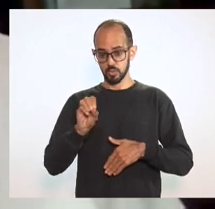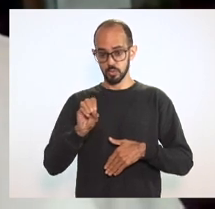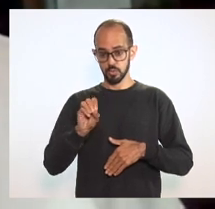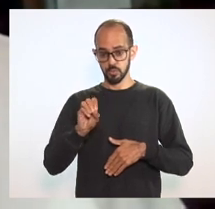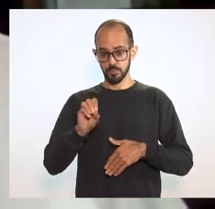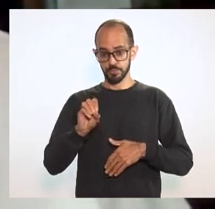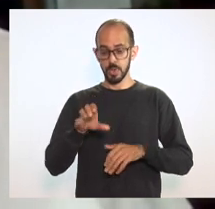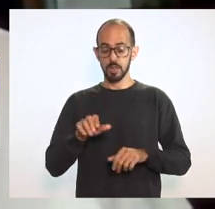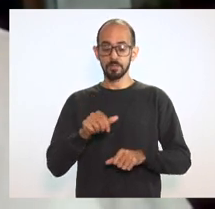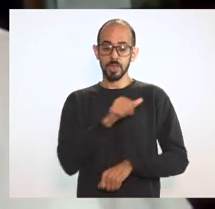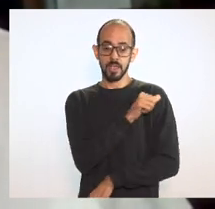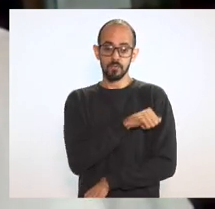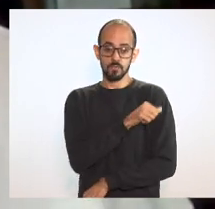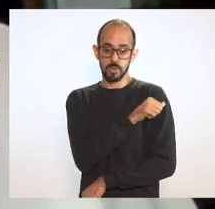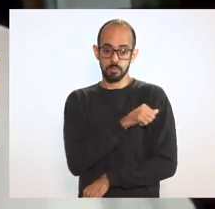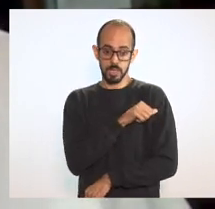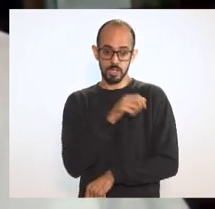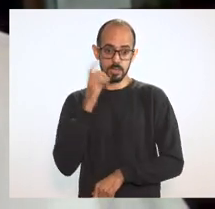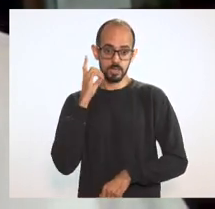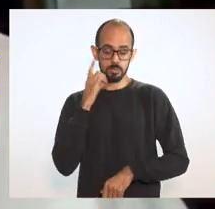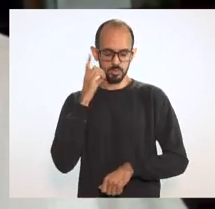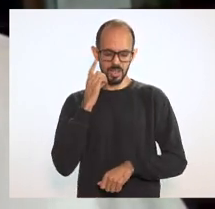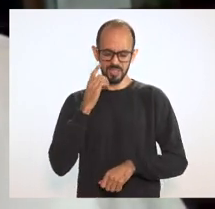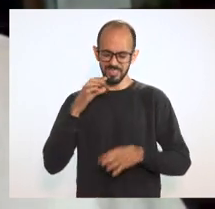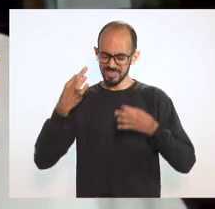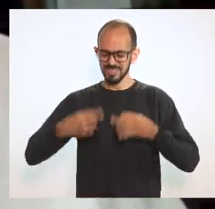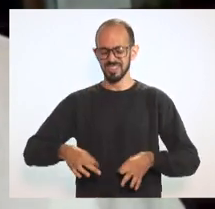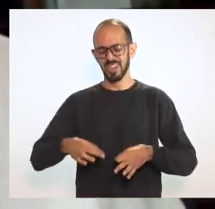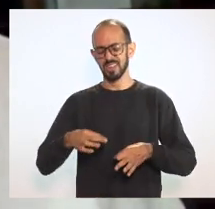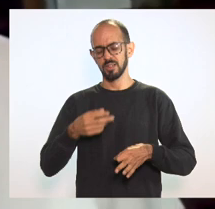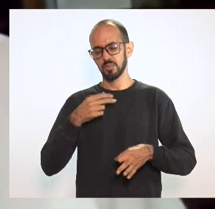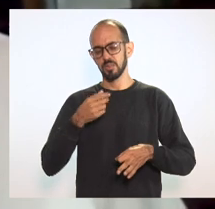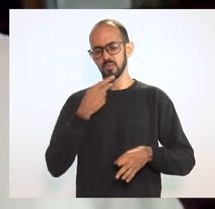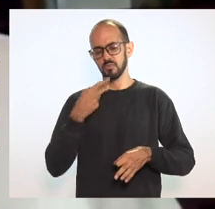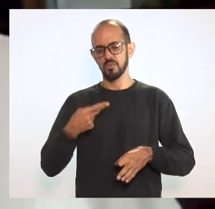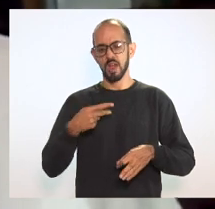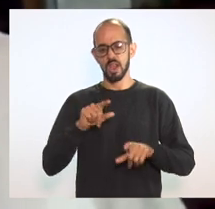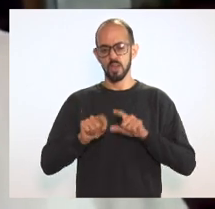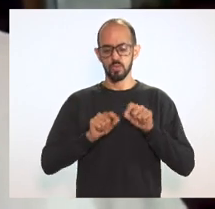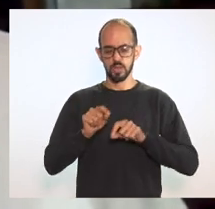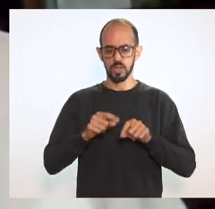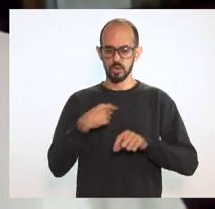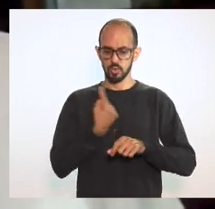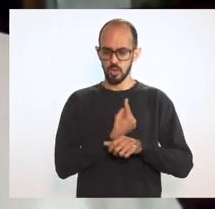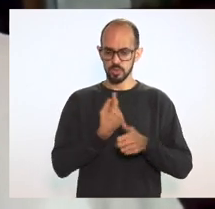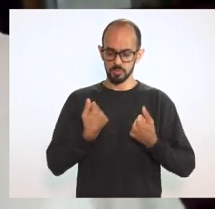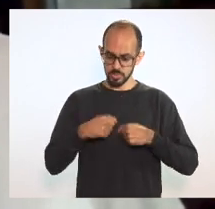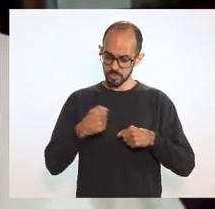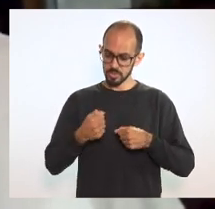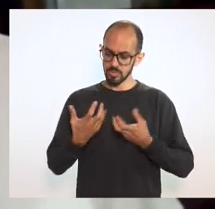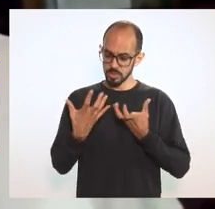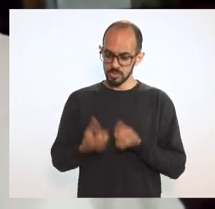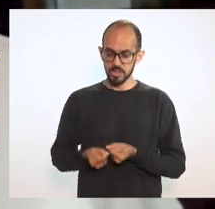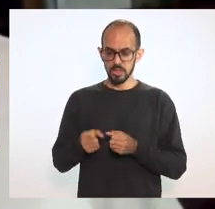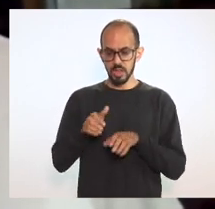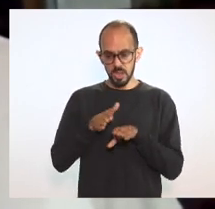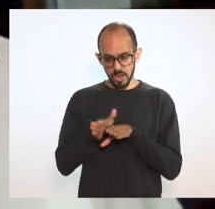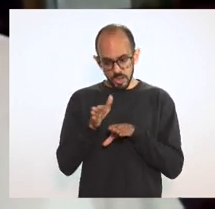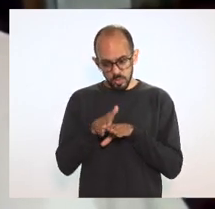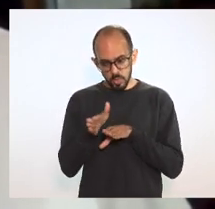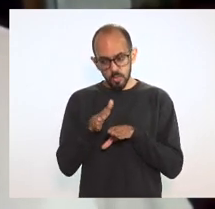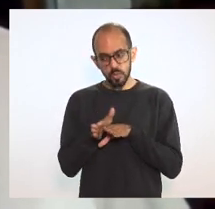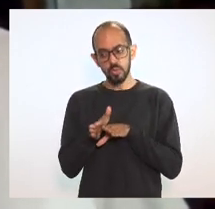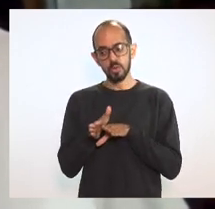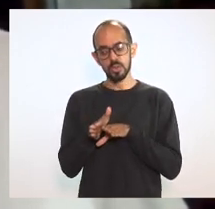enfermeira Rejane, que ela está corretíssima quando fala que o mais importante é a gente seguir as orientações das autoridades